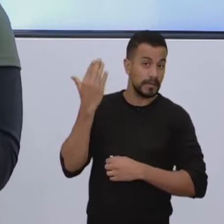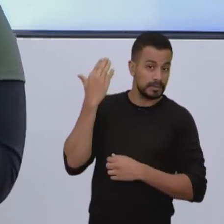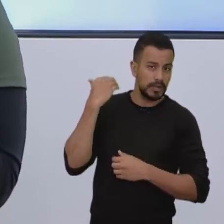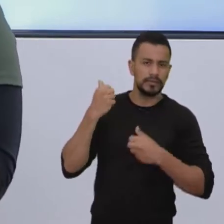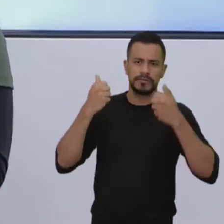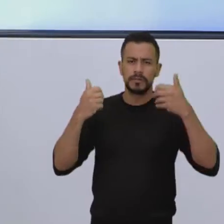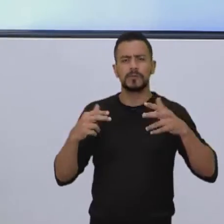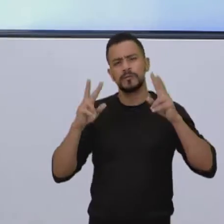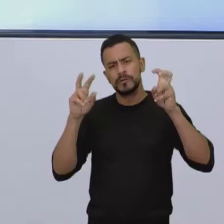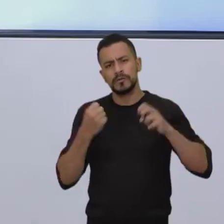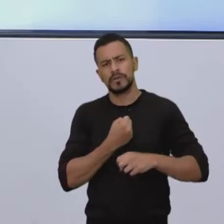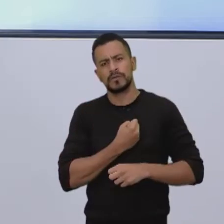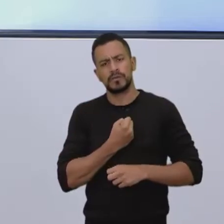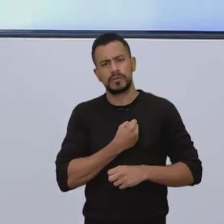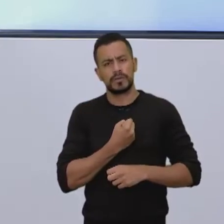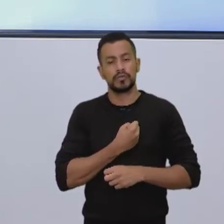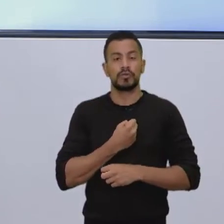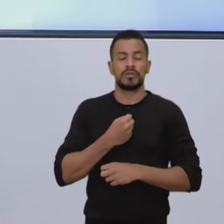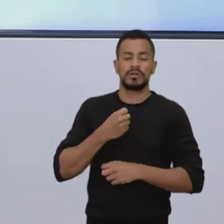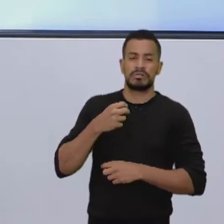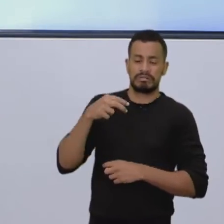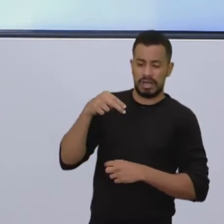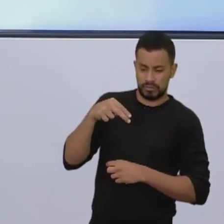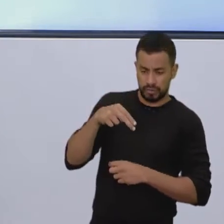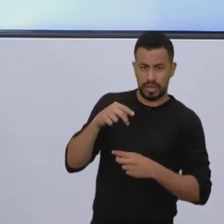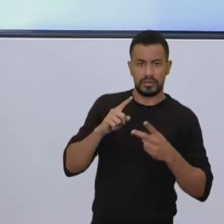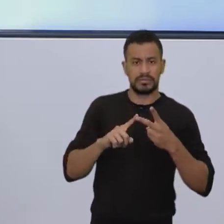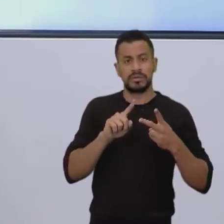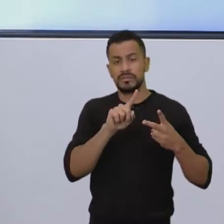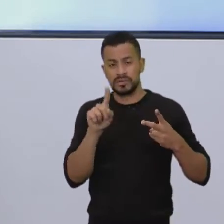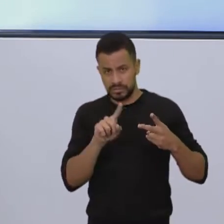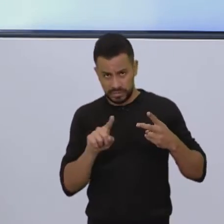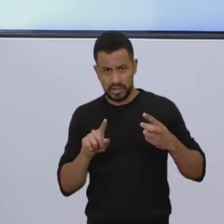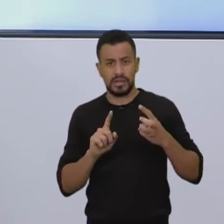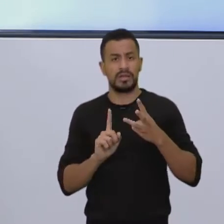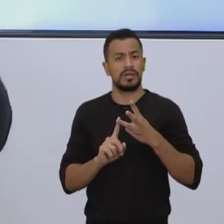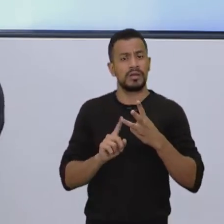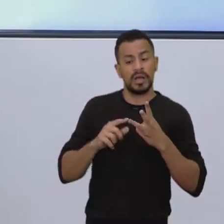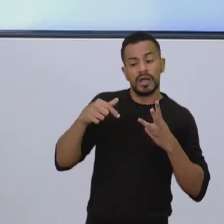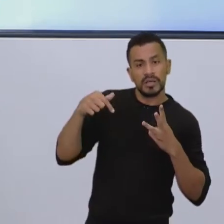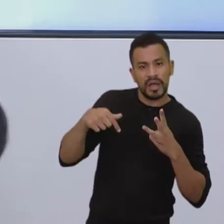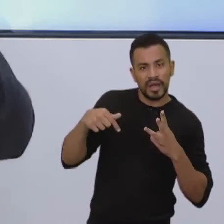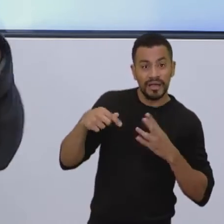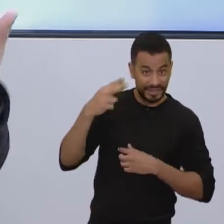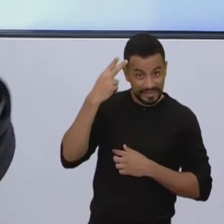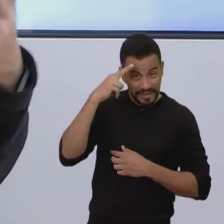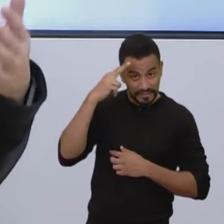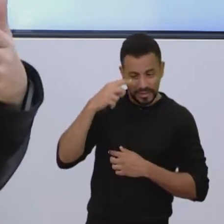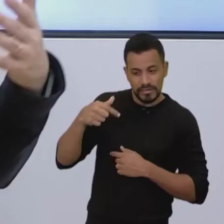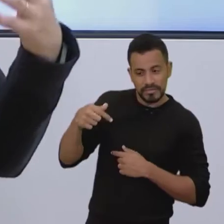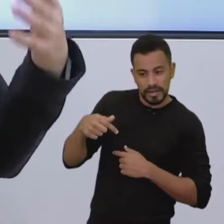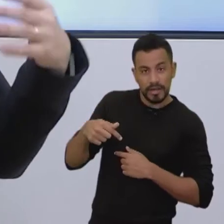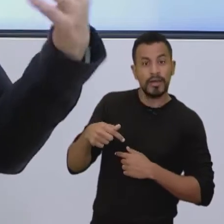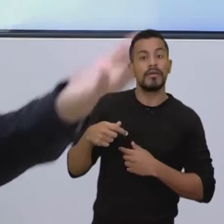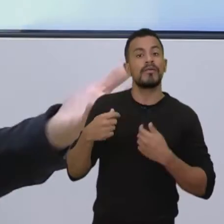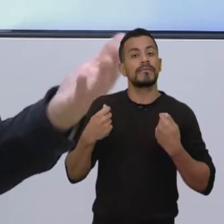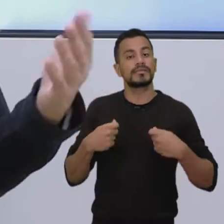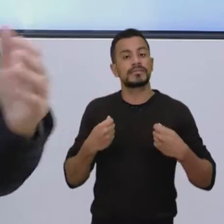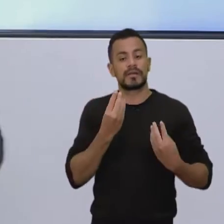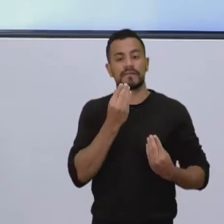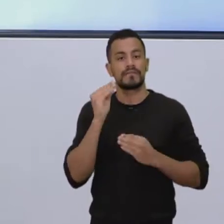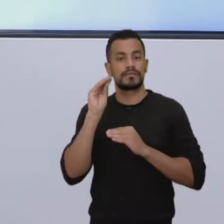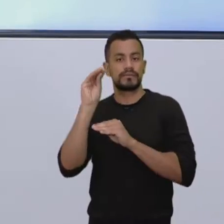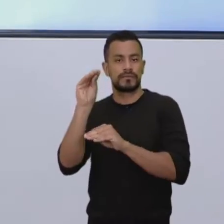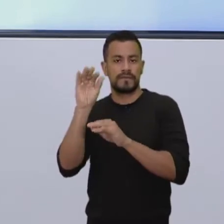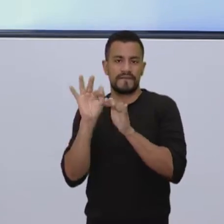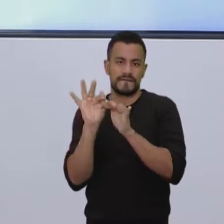números naturais, números inteiros, falei dos racionais, mostrei que o racional é aquele número que pode ser escrito no formato de fração